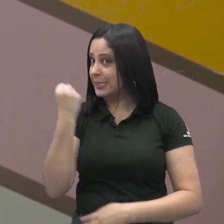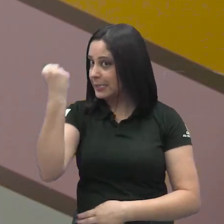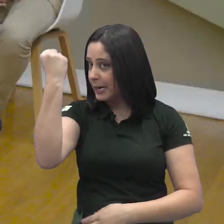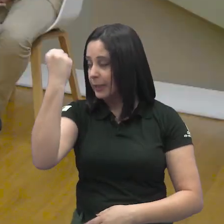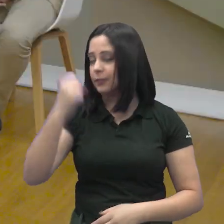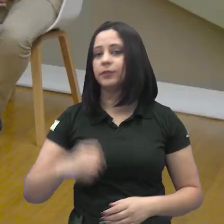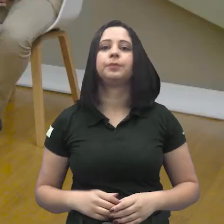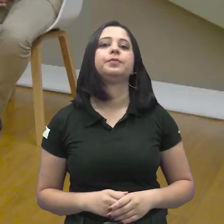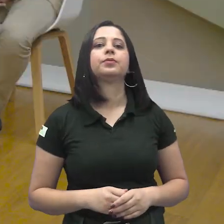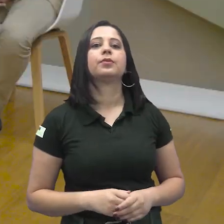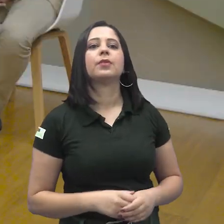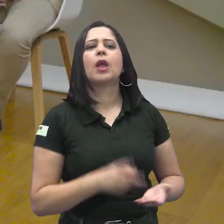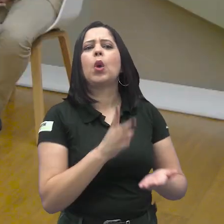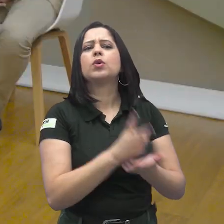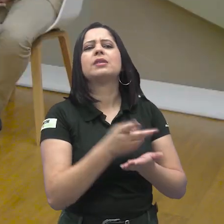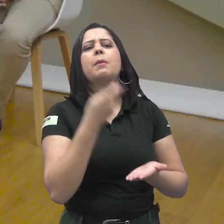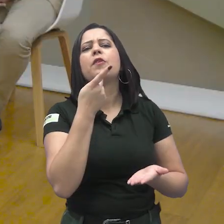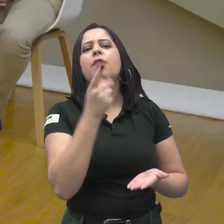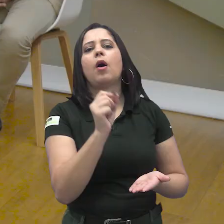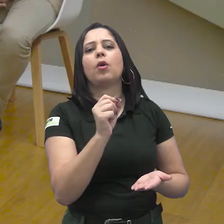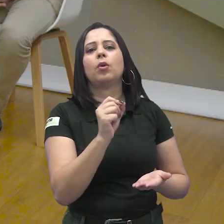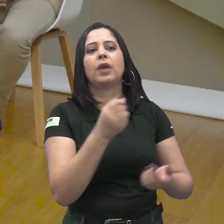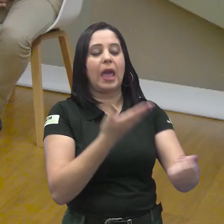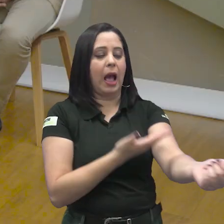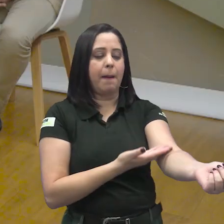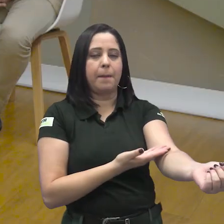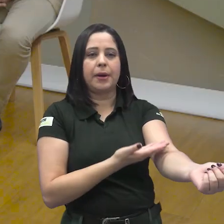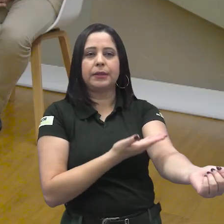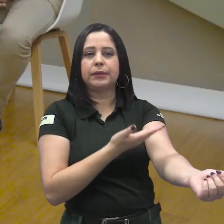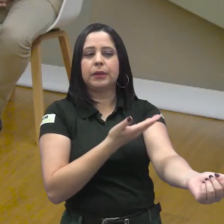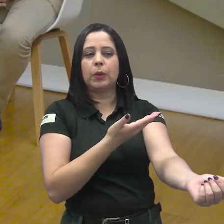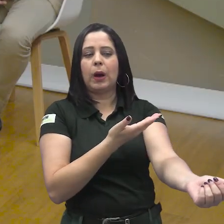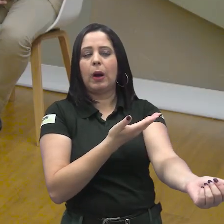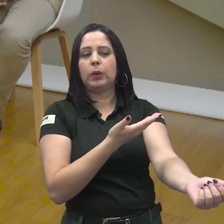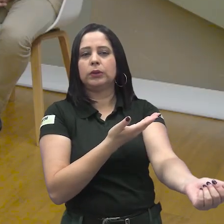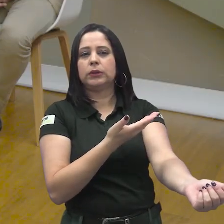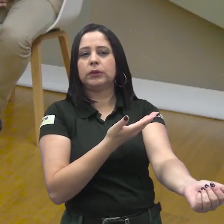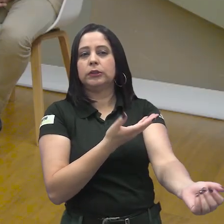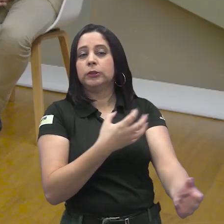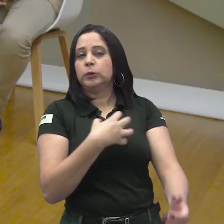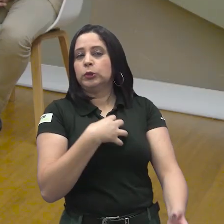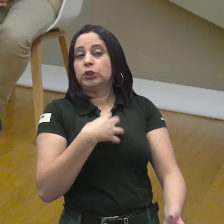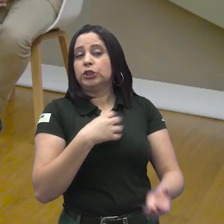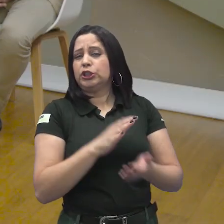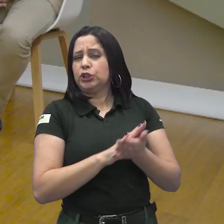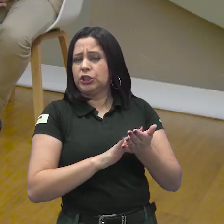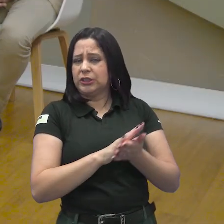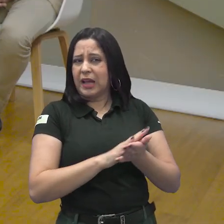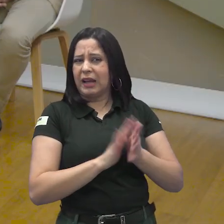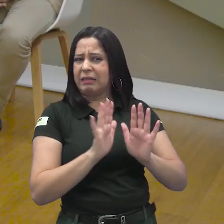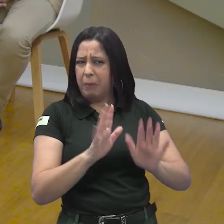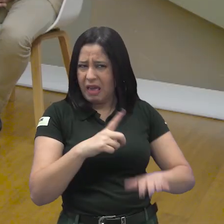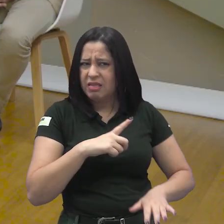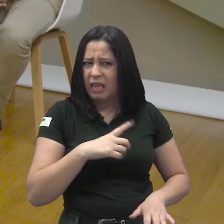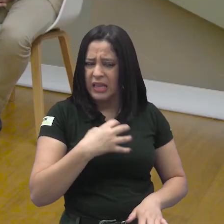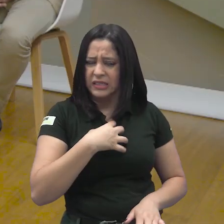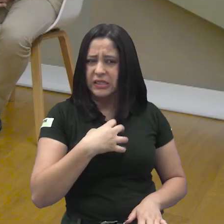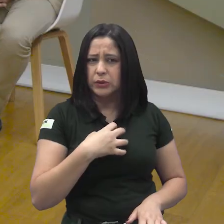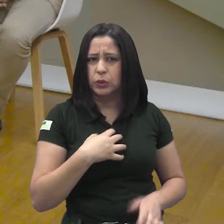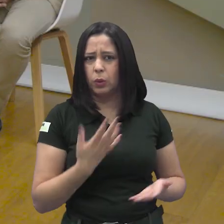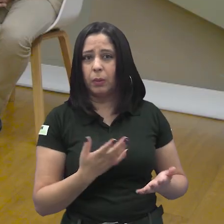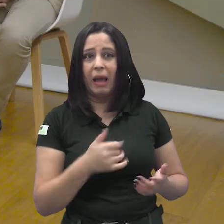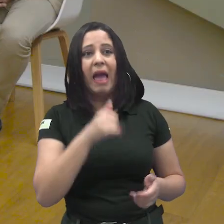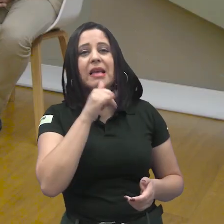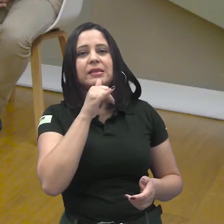Nossa, doutor, e a gente costuma sempre escutar que a pressão alta é silenciosa. Mas existe aí alguns sintomas, alguns sinais que as